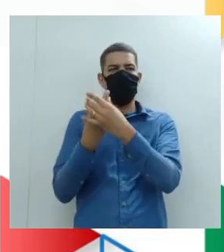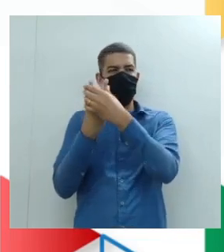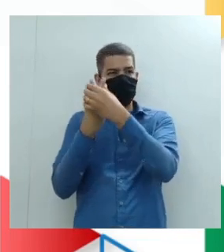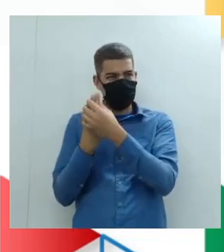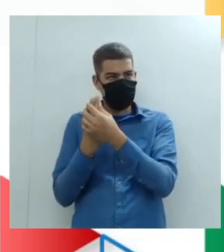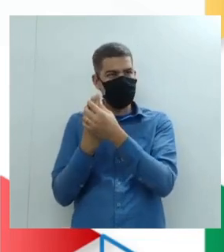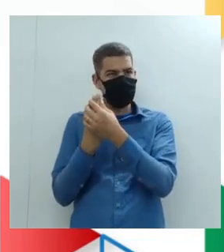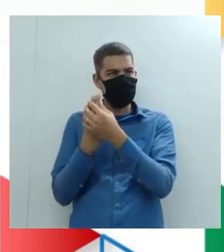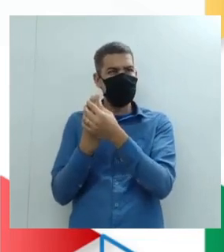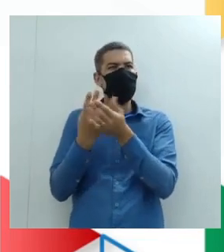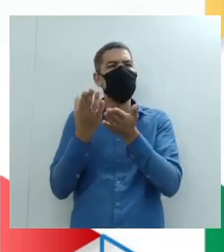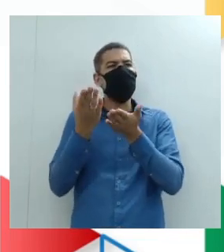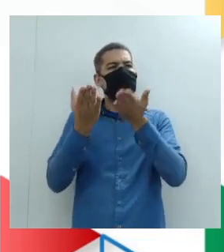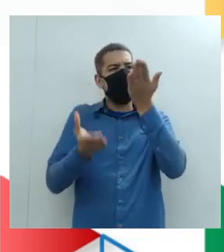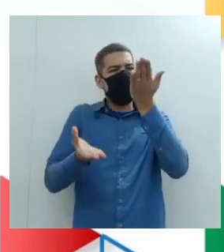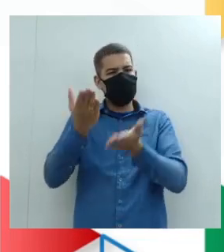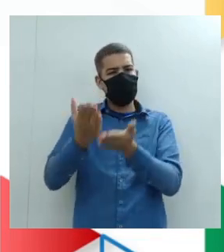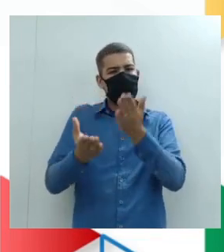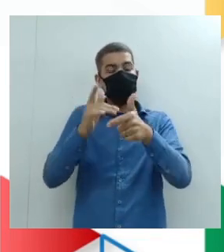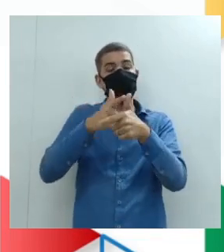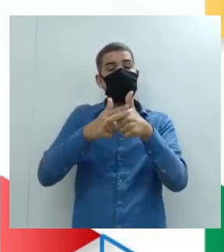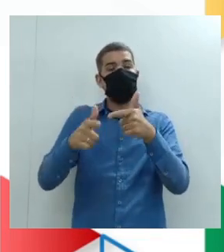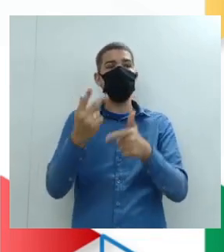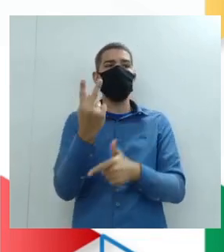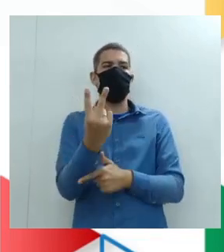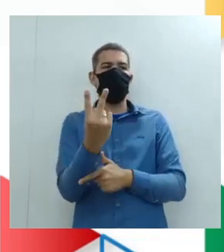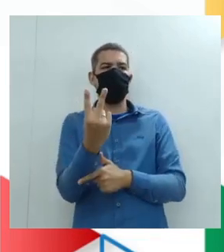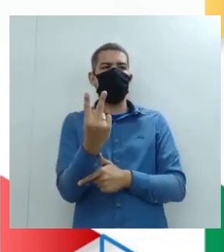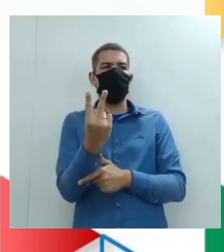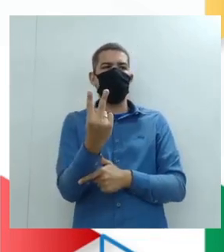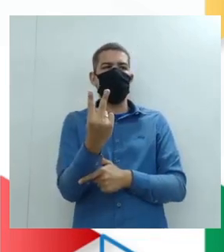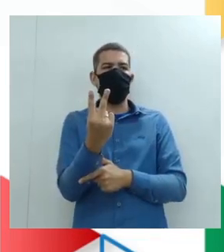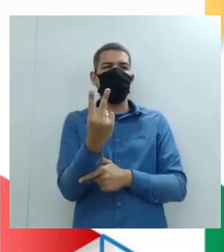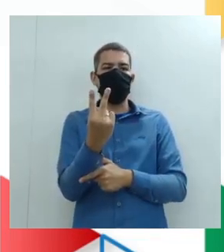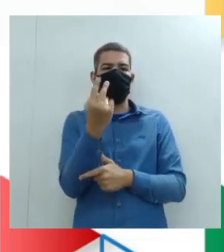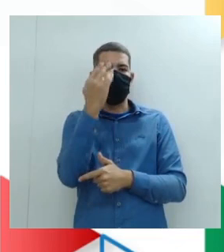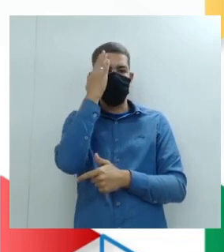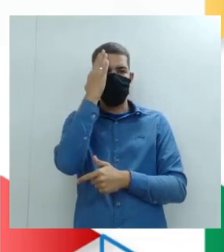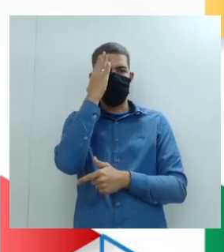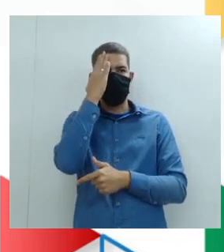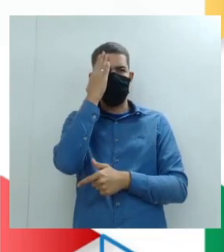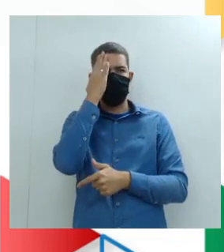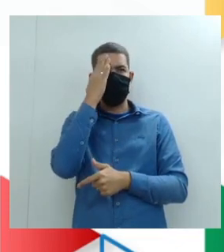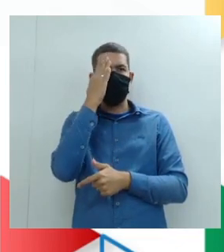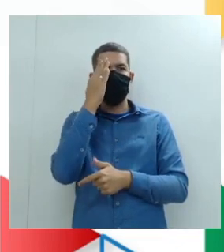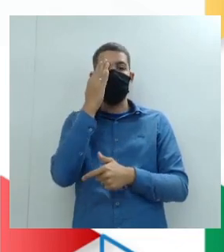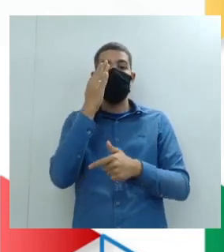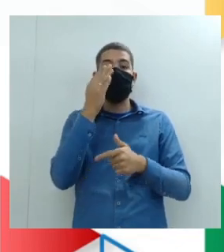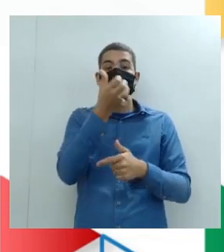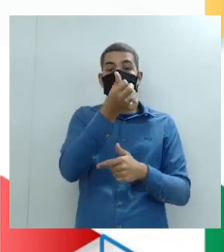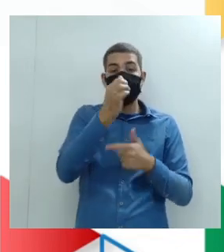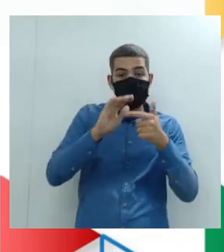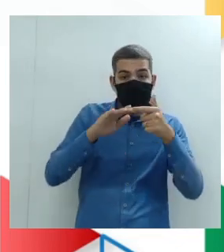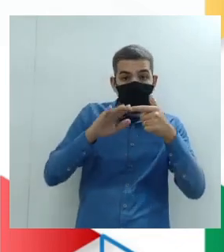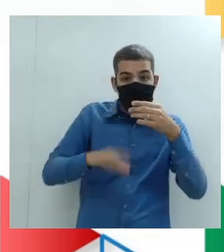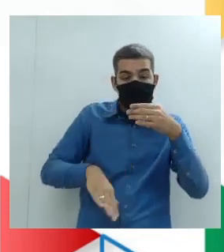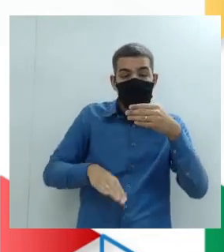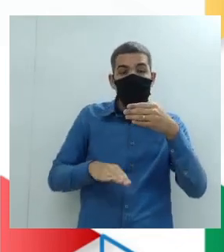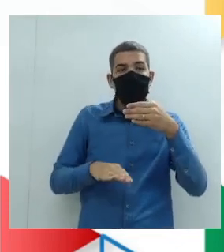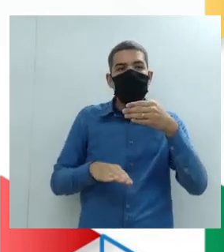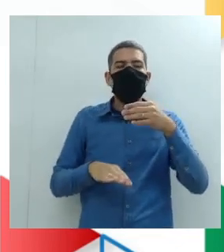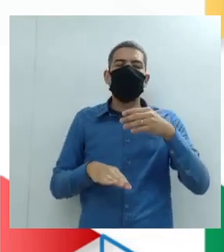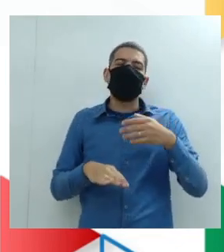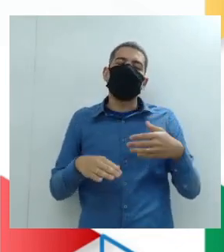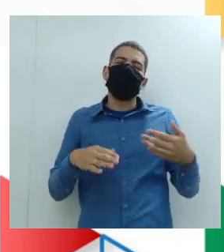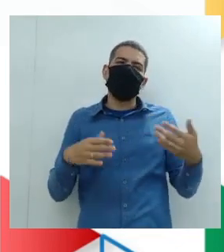as duas notas, divide por 2 e eu tenho a média, ok? Se a média for menor que 6, aí